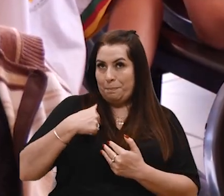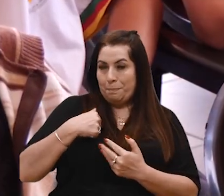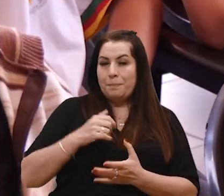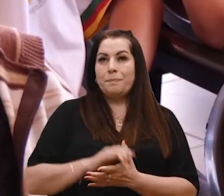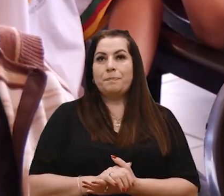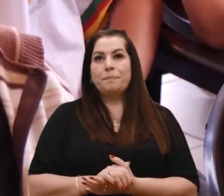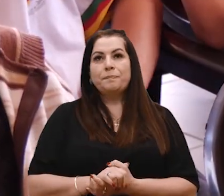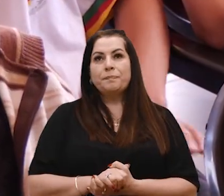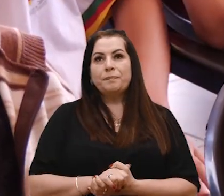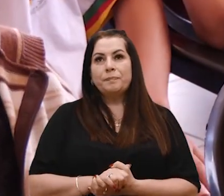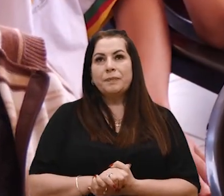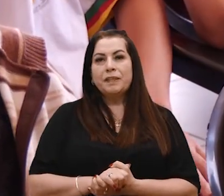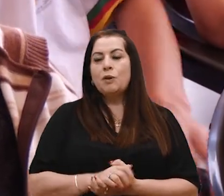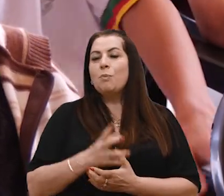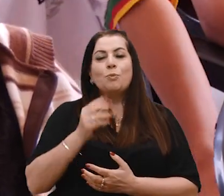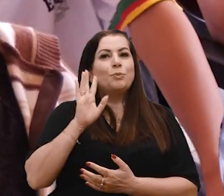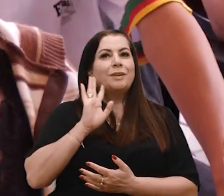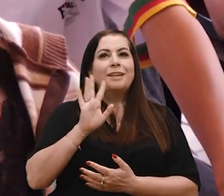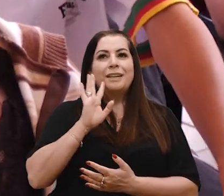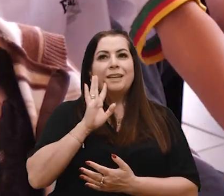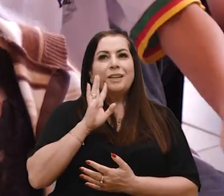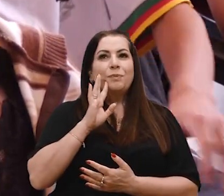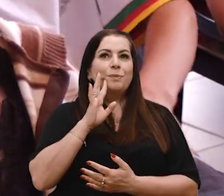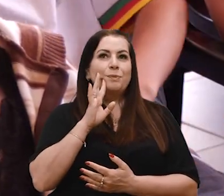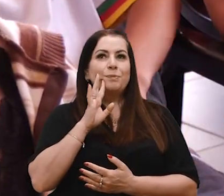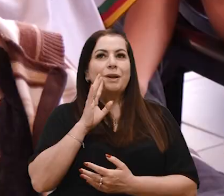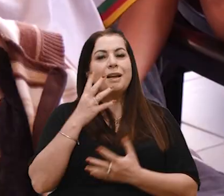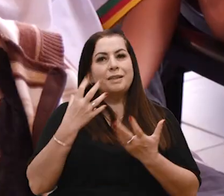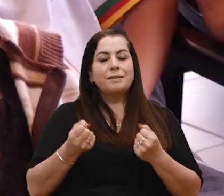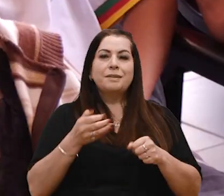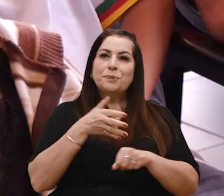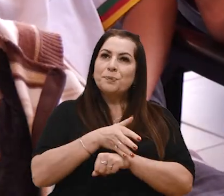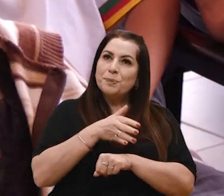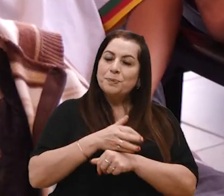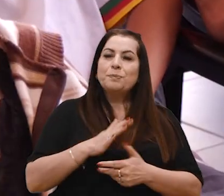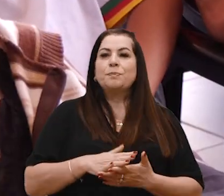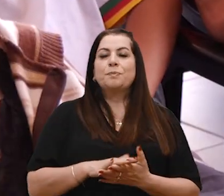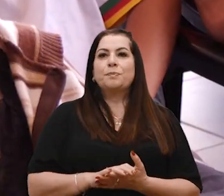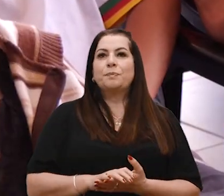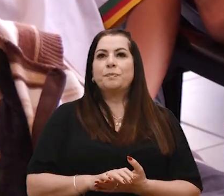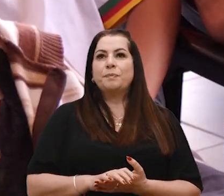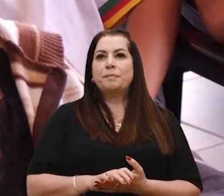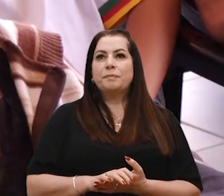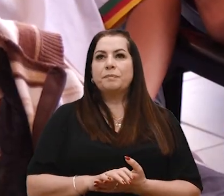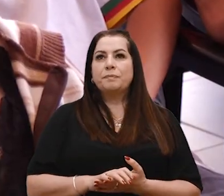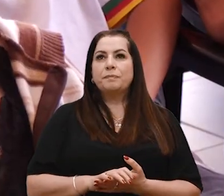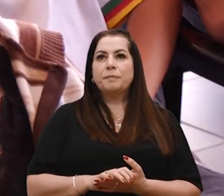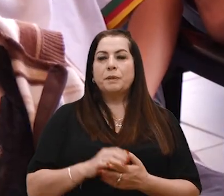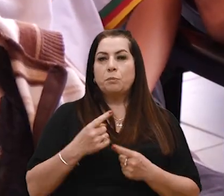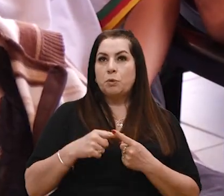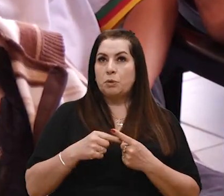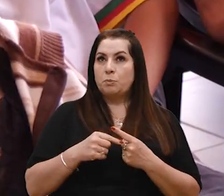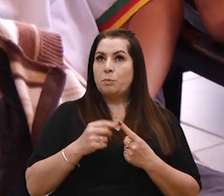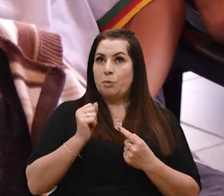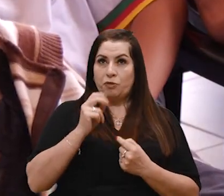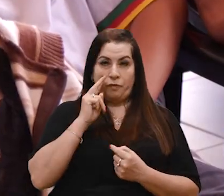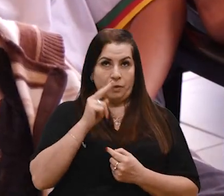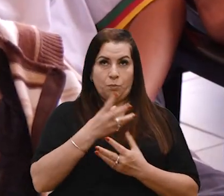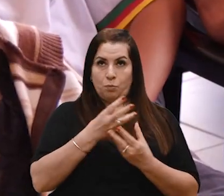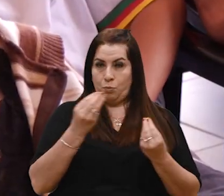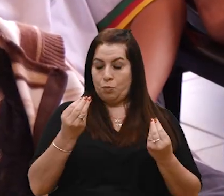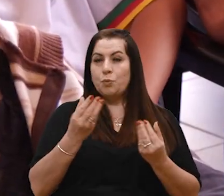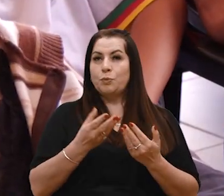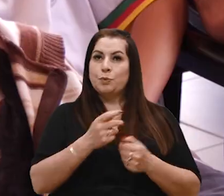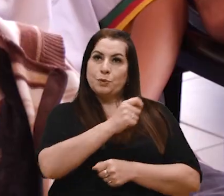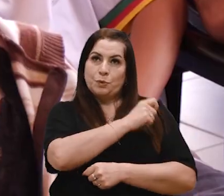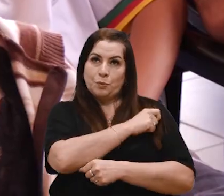complicado para mim, né? Mas foi muito legal ter topado essa participação, né? Porque, como a